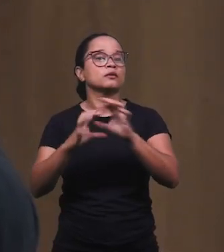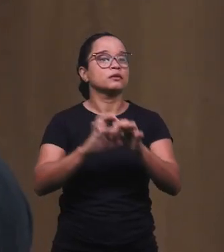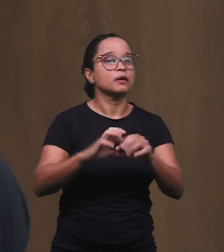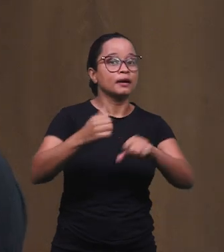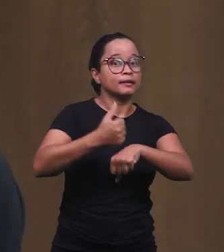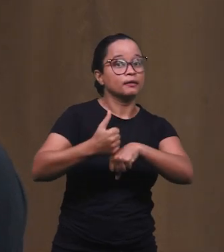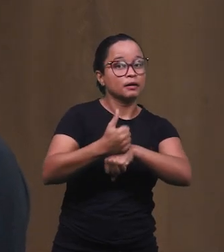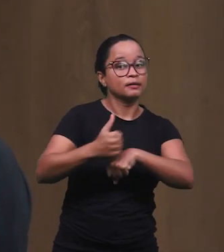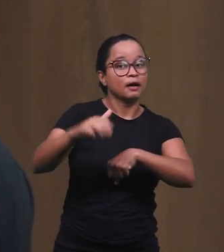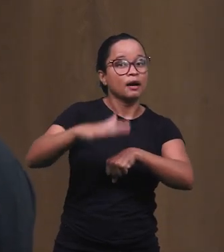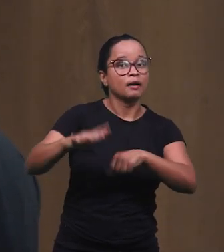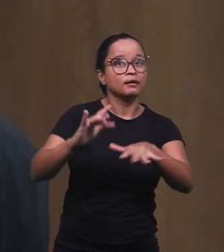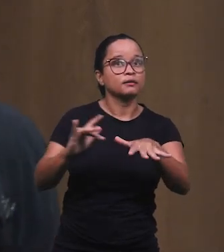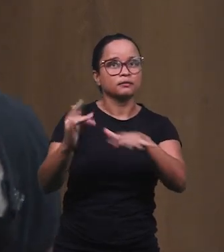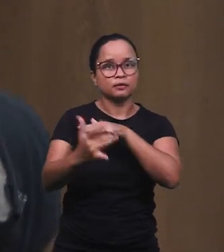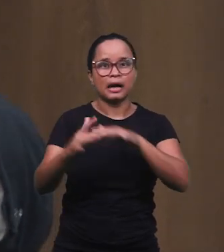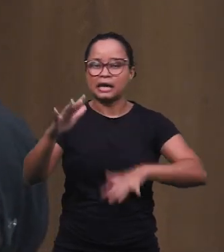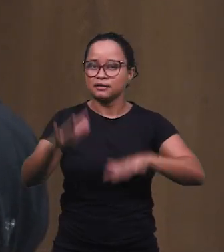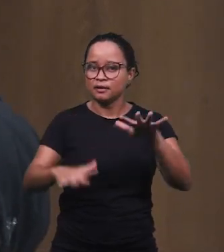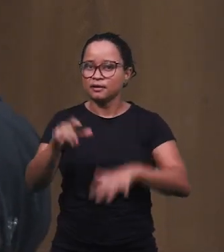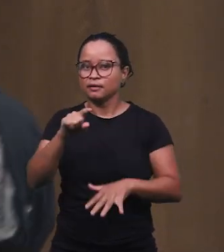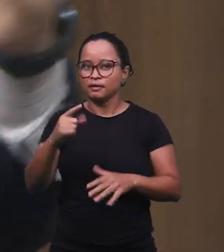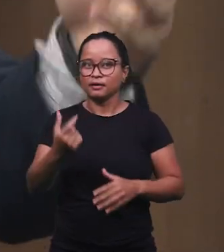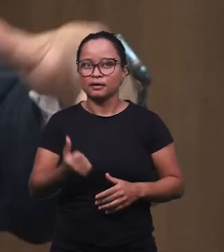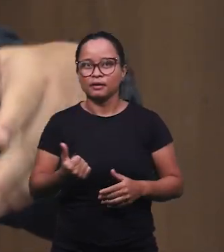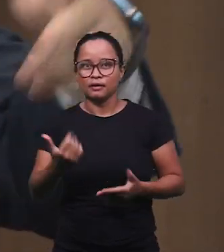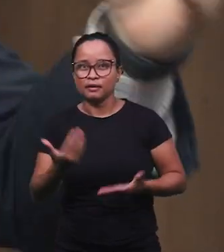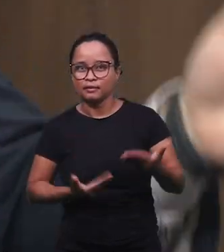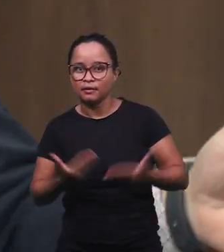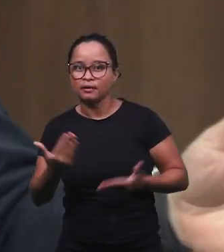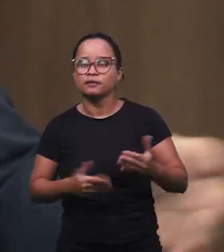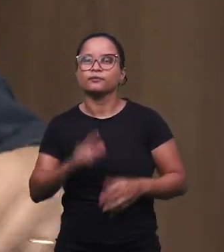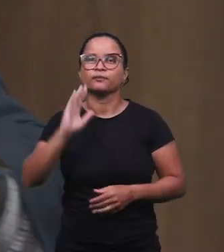rede profissional. Então, às vezes, o irmão ou a irmã é uma